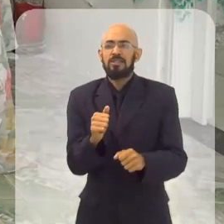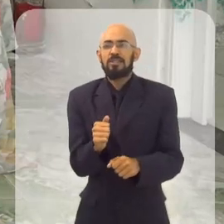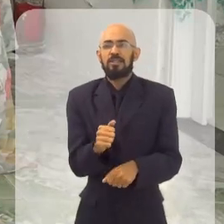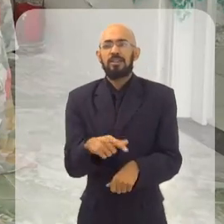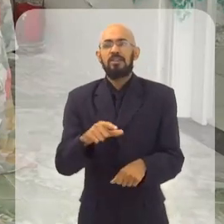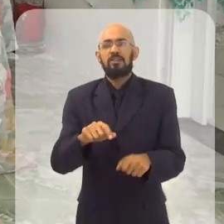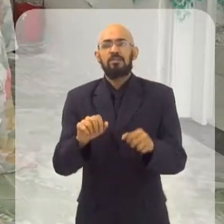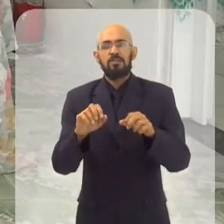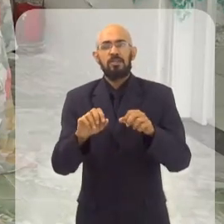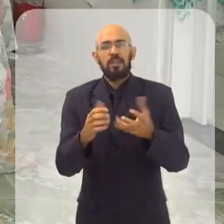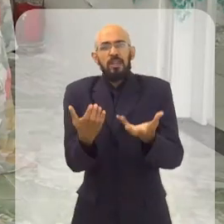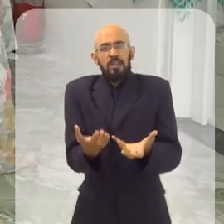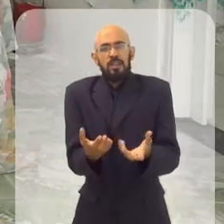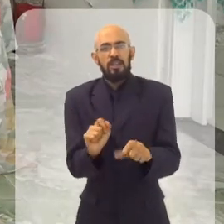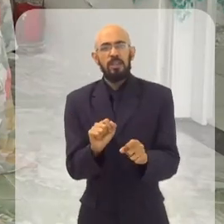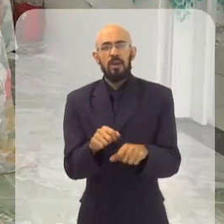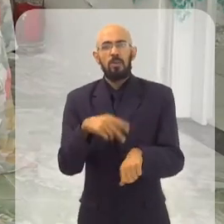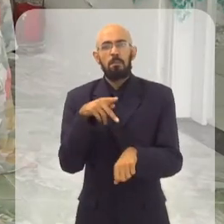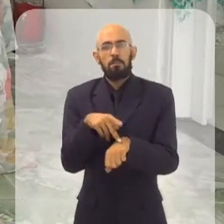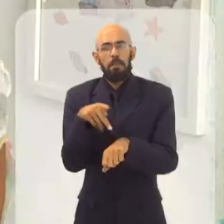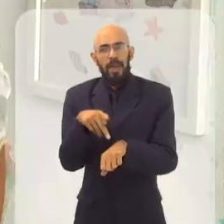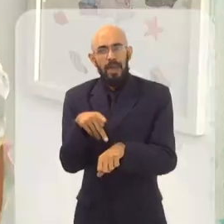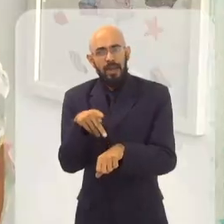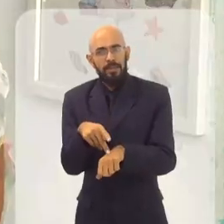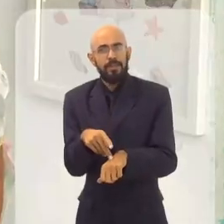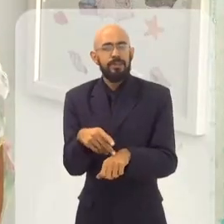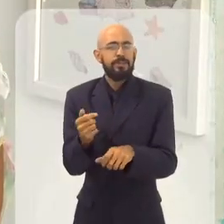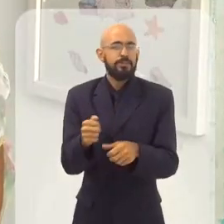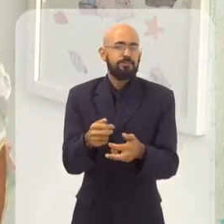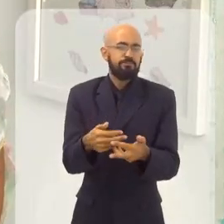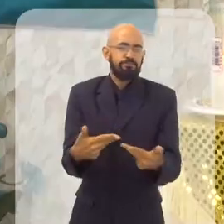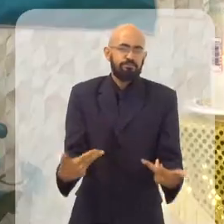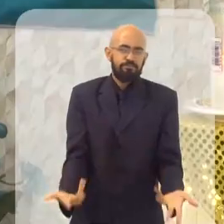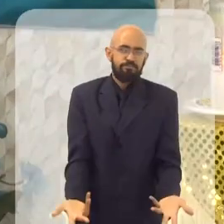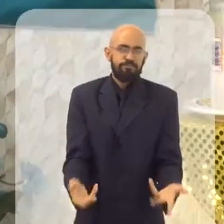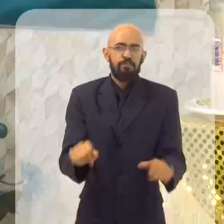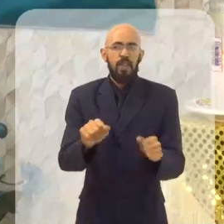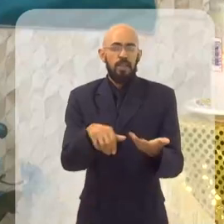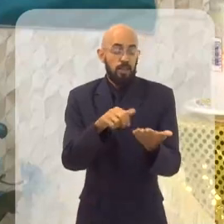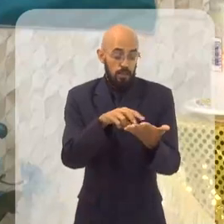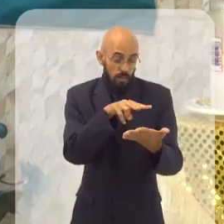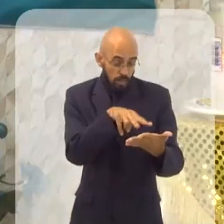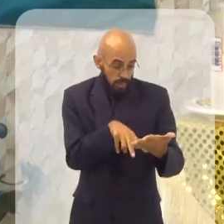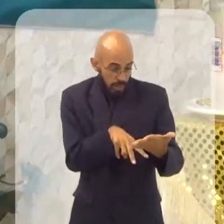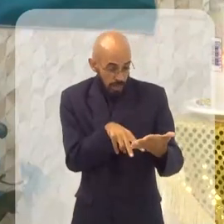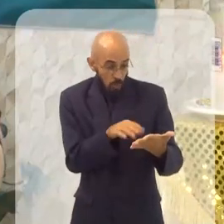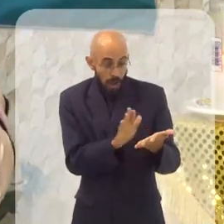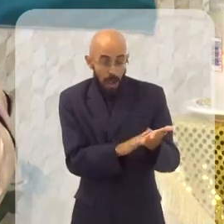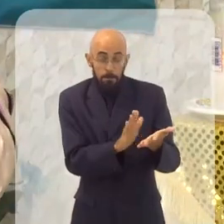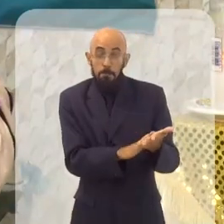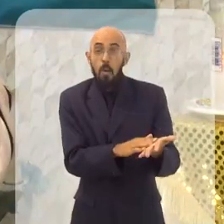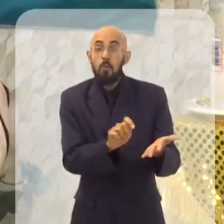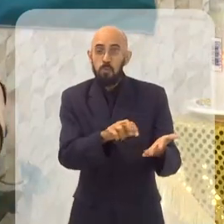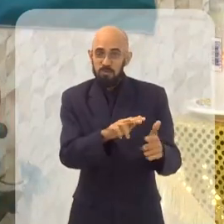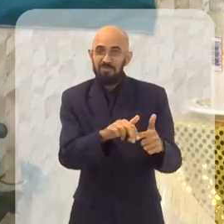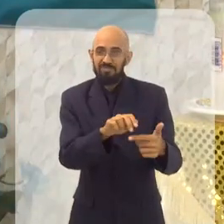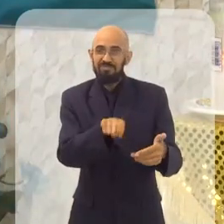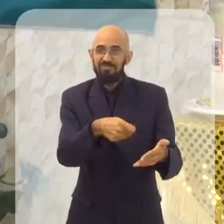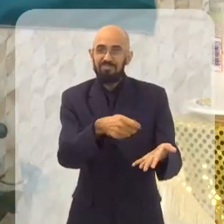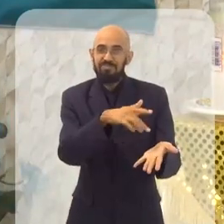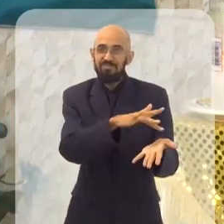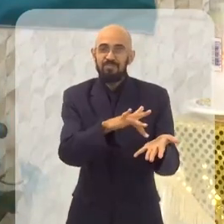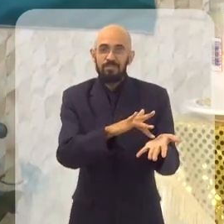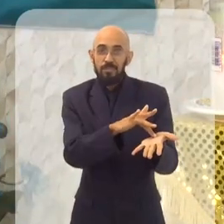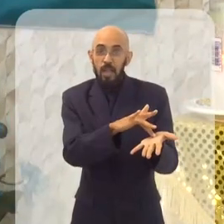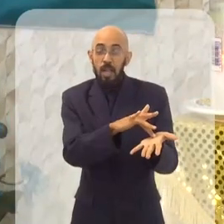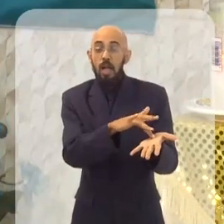romã, que liam nas pedras. Então, isso, liam a palma da mão. Isso fez com que algumas